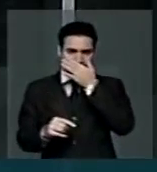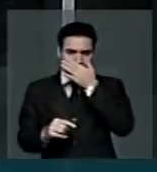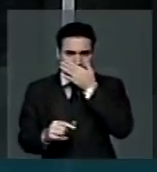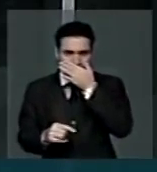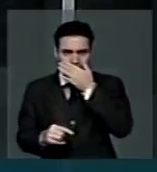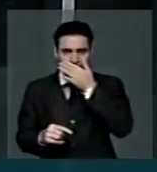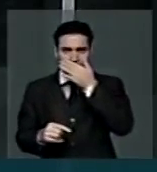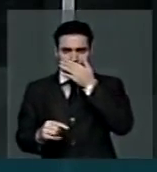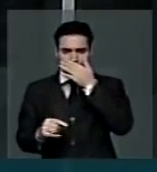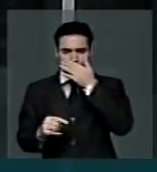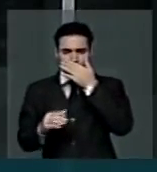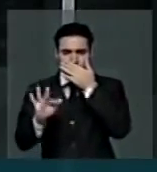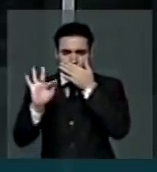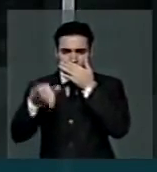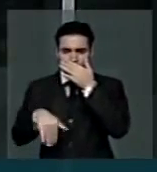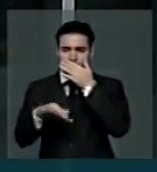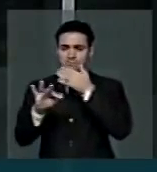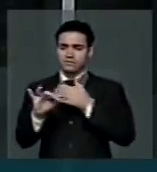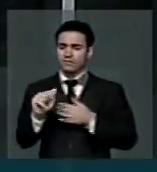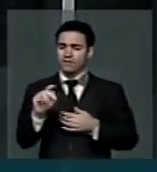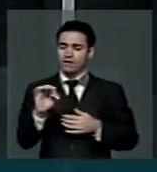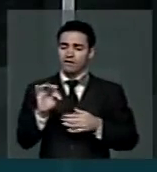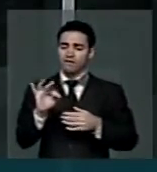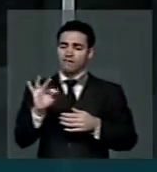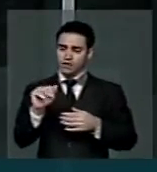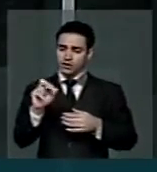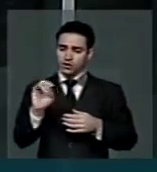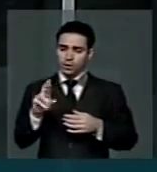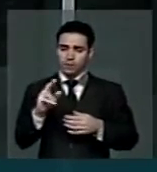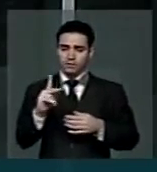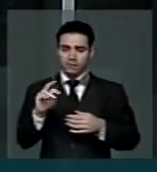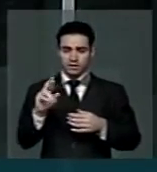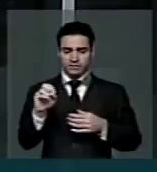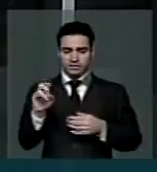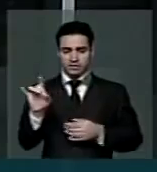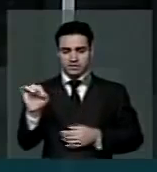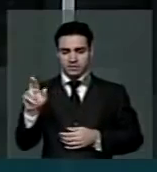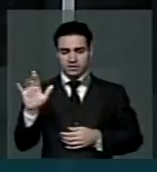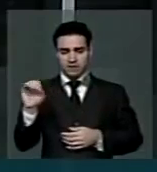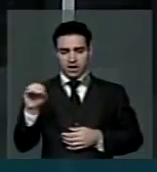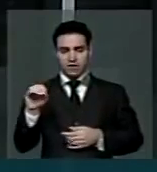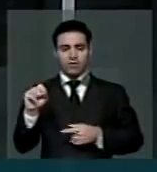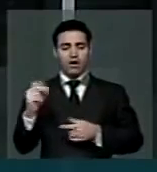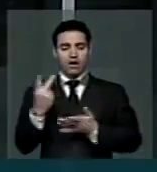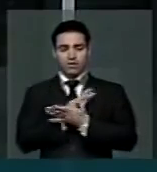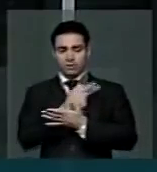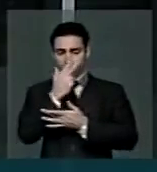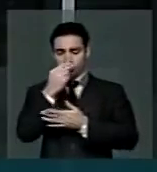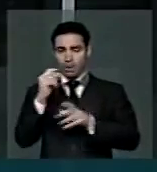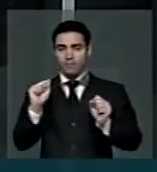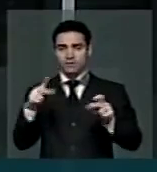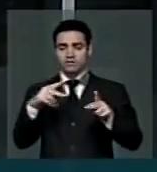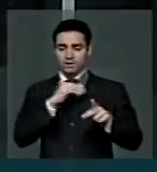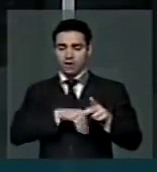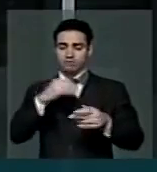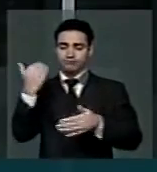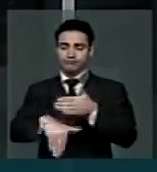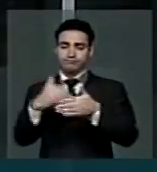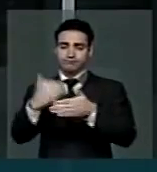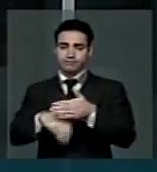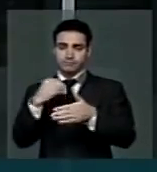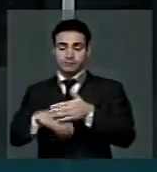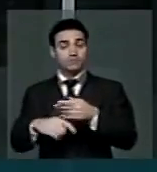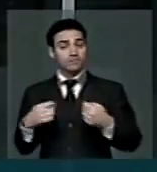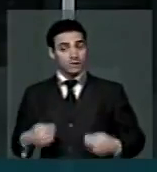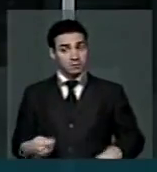ao fim do fator previdenciário e todos os problemas por eles causados. Precisamos chegar a uma solução para